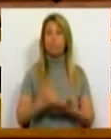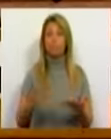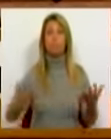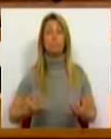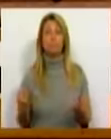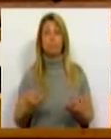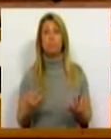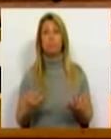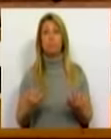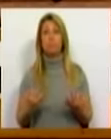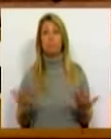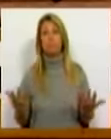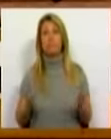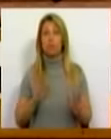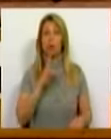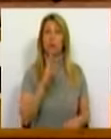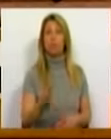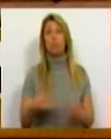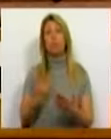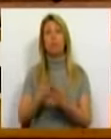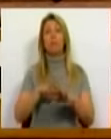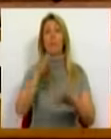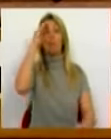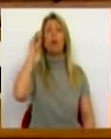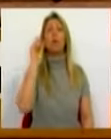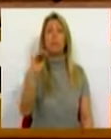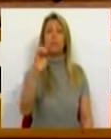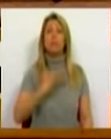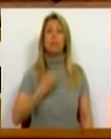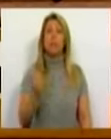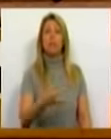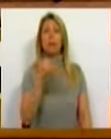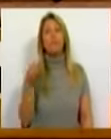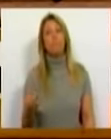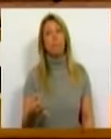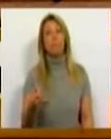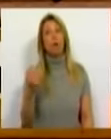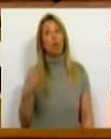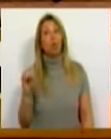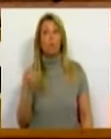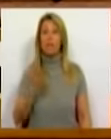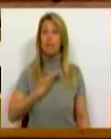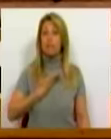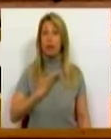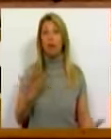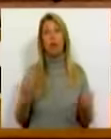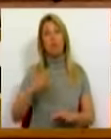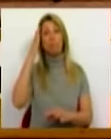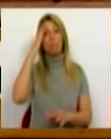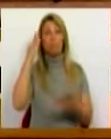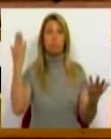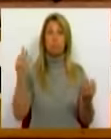forma, já dá resposta às recomendações do CDS-PP e do PSD, que se consideram, por